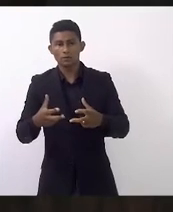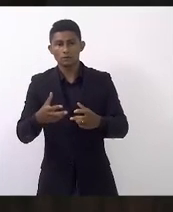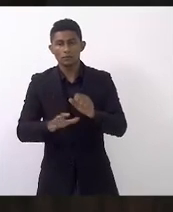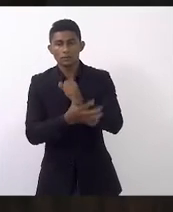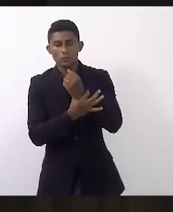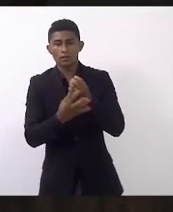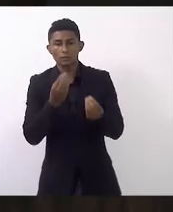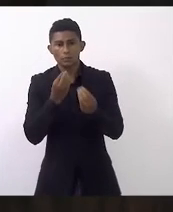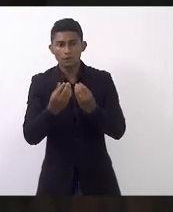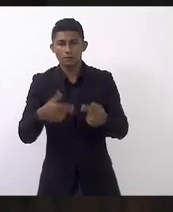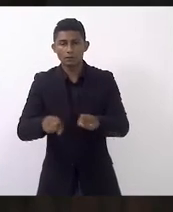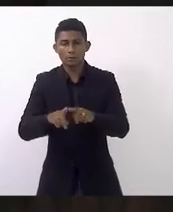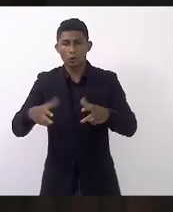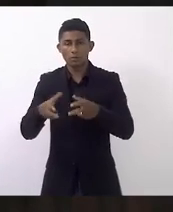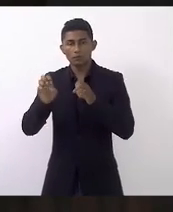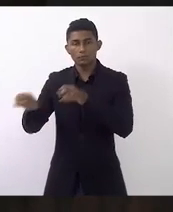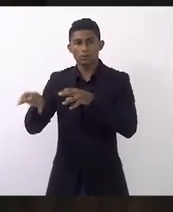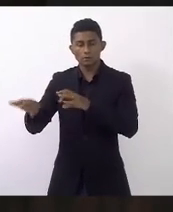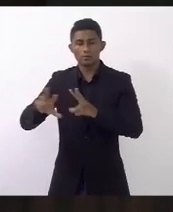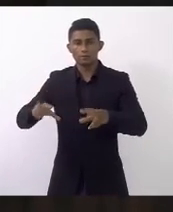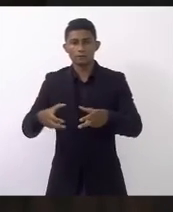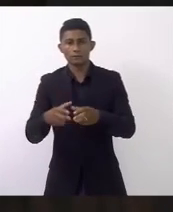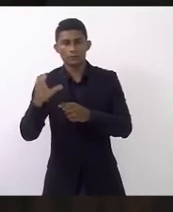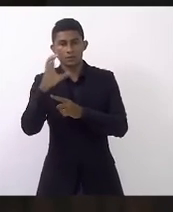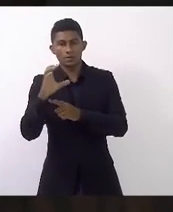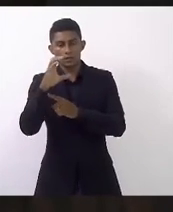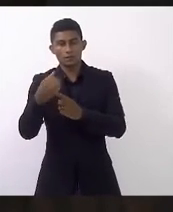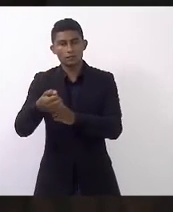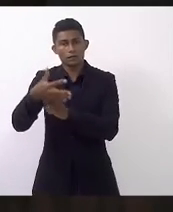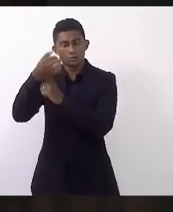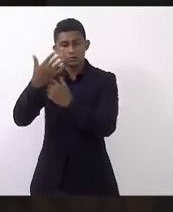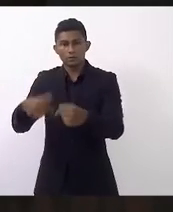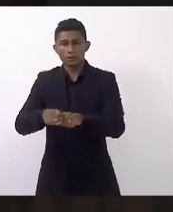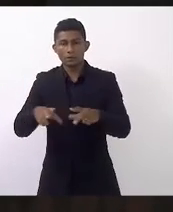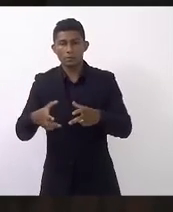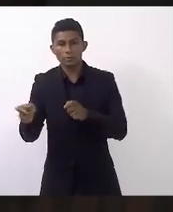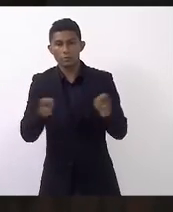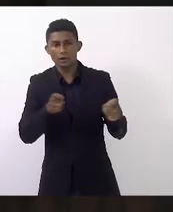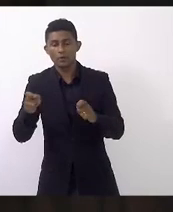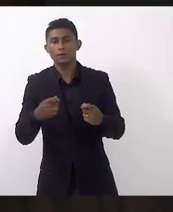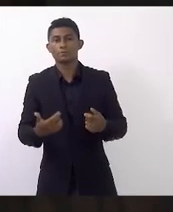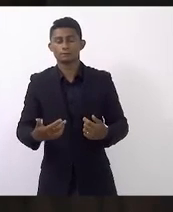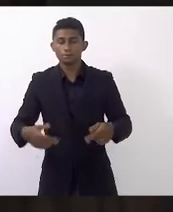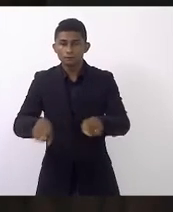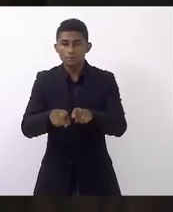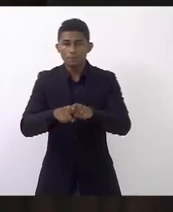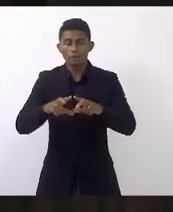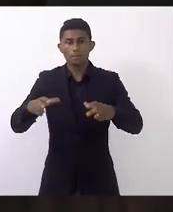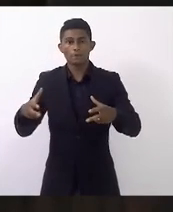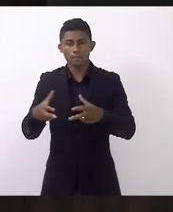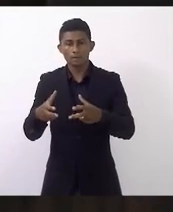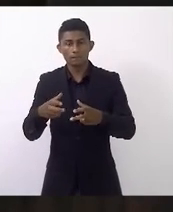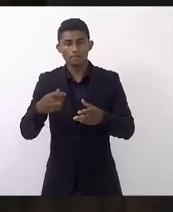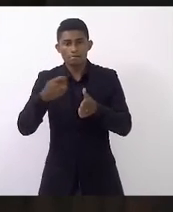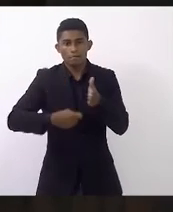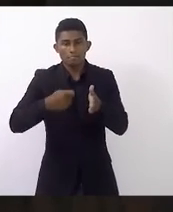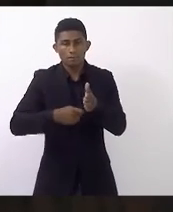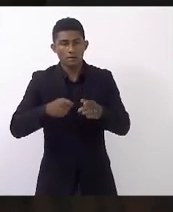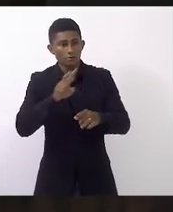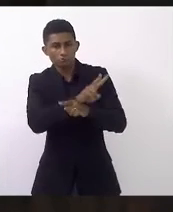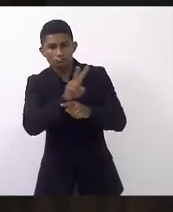de educação, de ciência e tecnologia, de economia, indústria e comércio e de orçamento, fiscalização financeira e